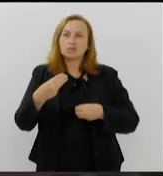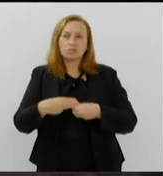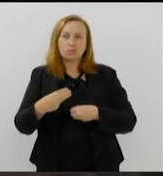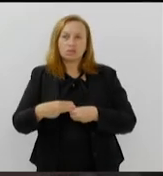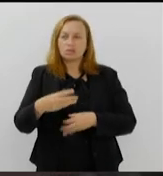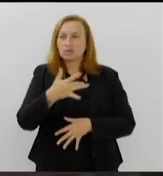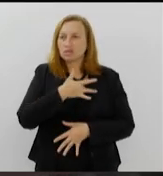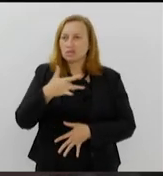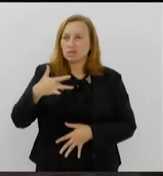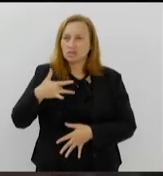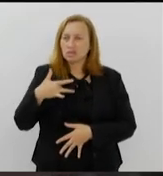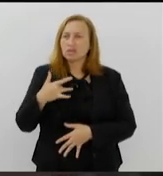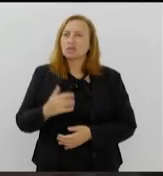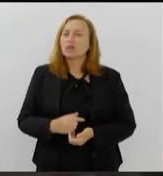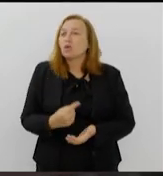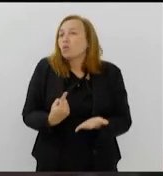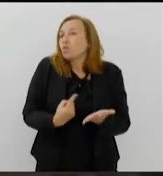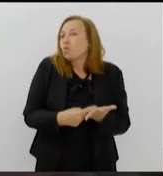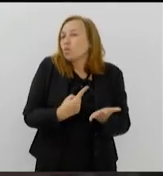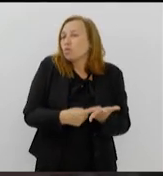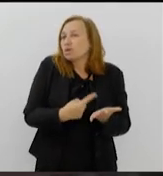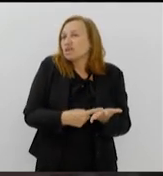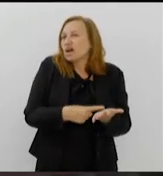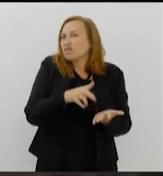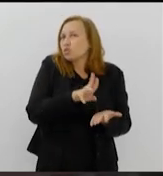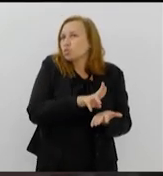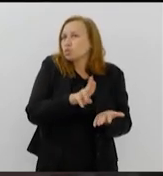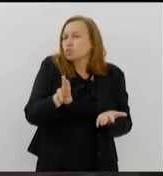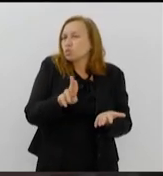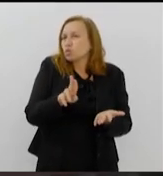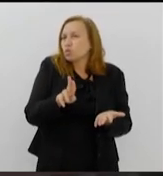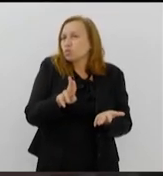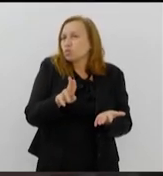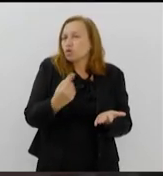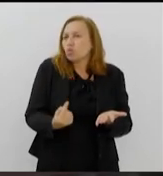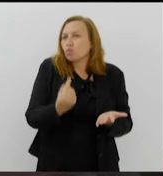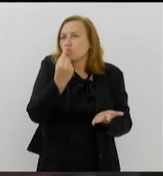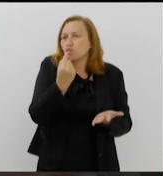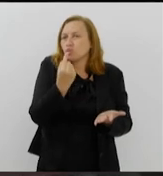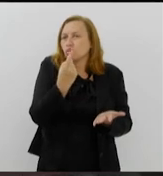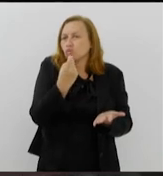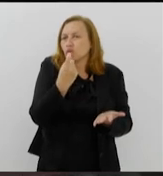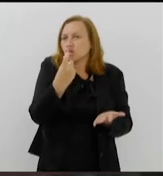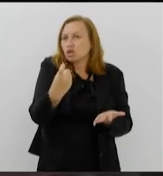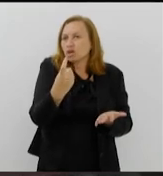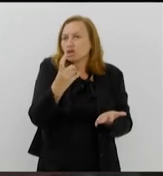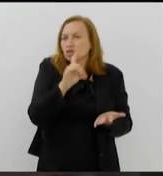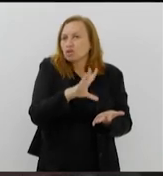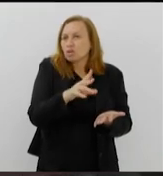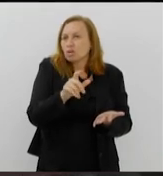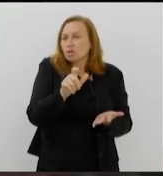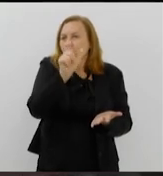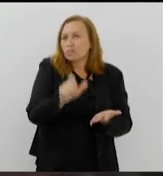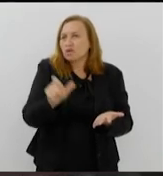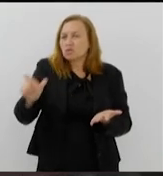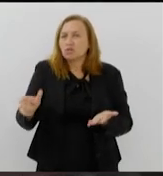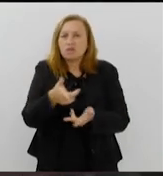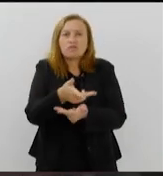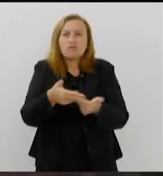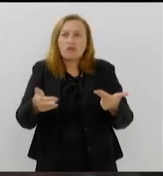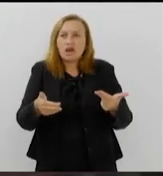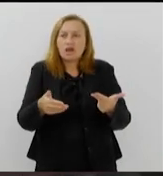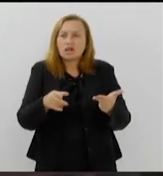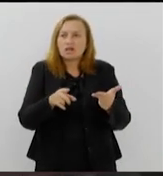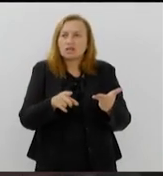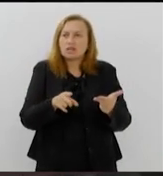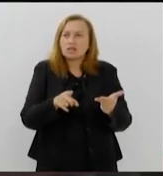Saúde, marcava, em nome de uma única pessoa, diversas consultas